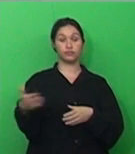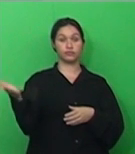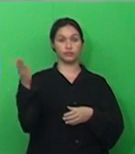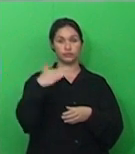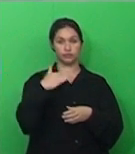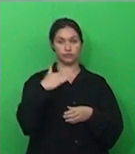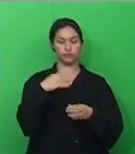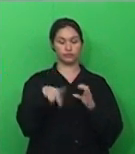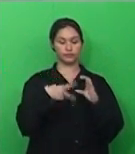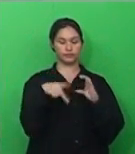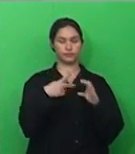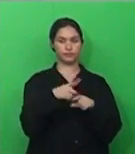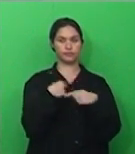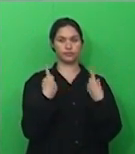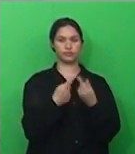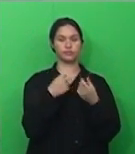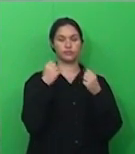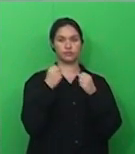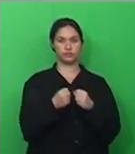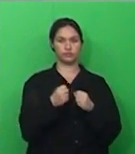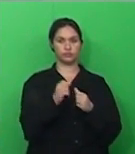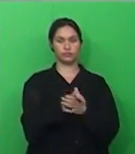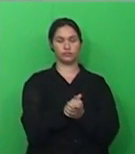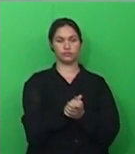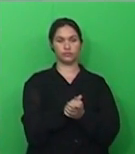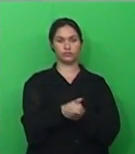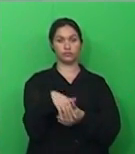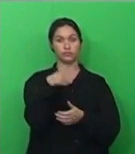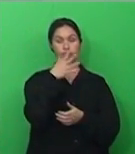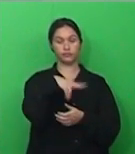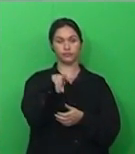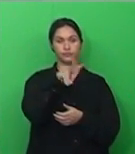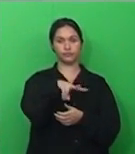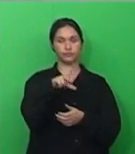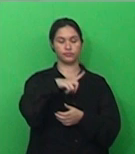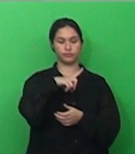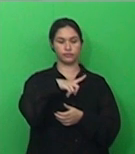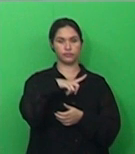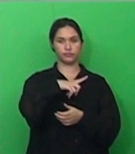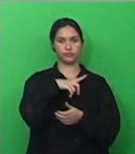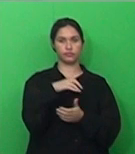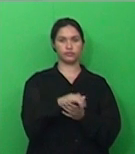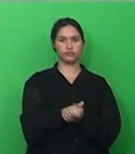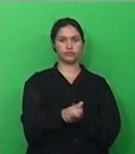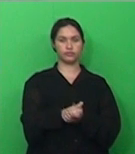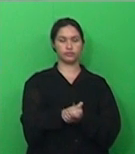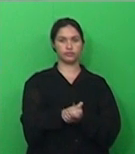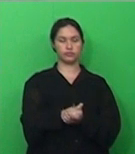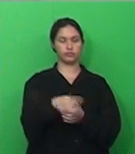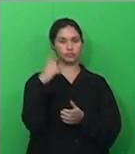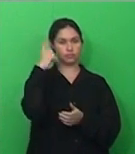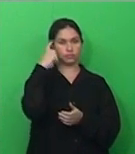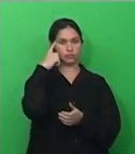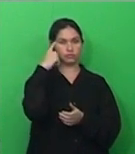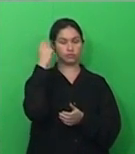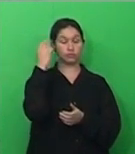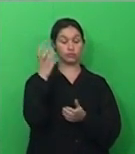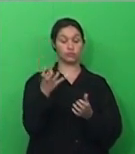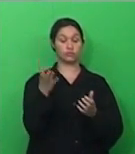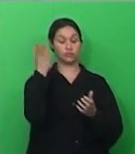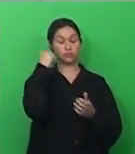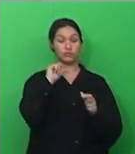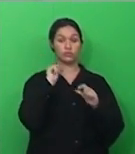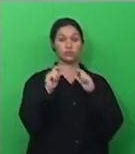Legislativa e que nós aí tenhamos, cada um vereador, a sua consciência em relação ao destino da educação para as